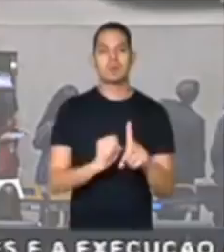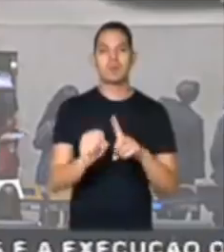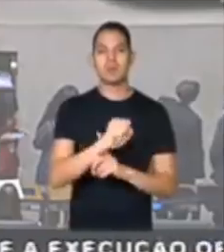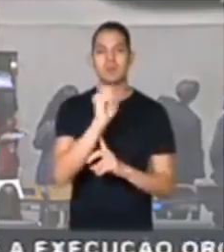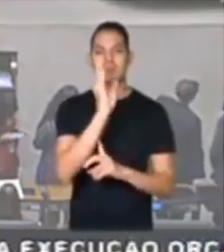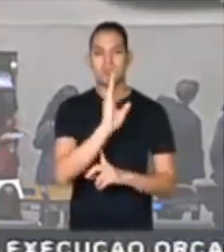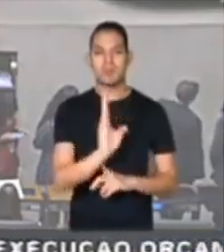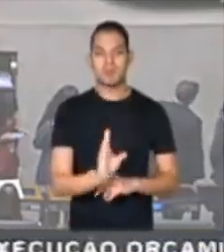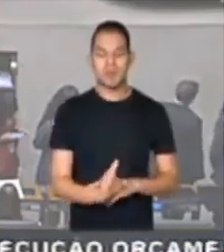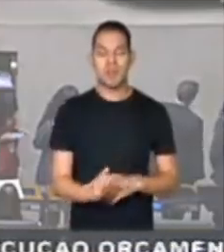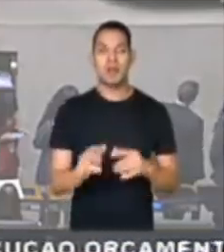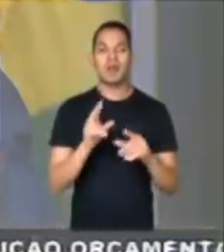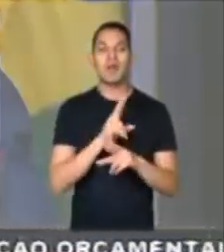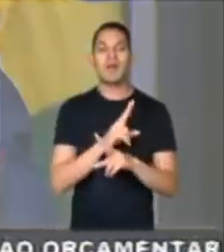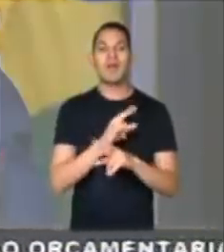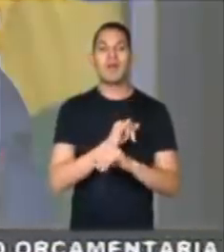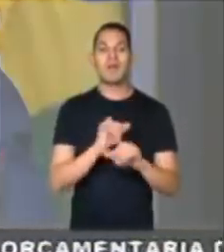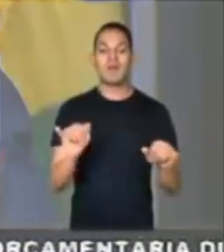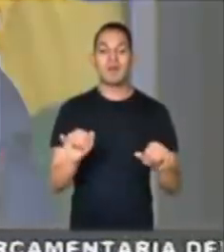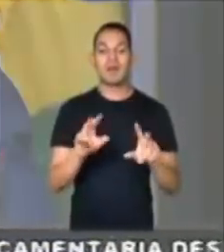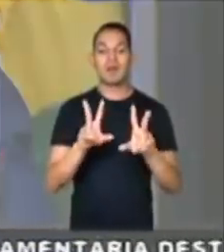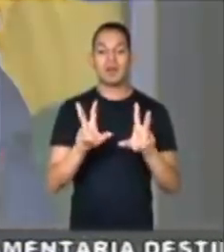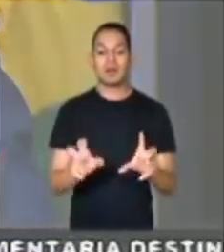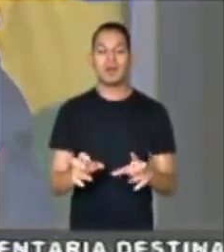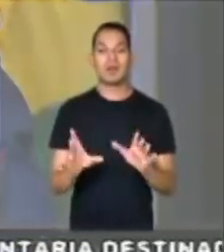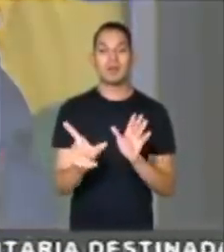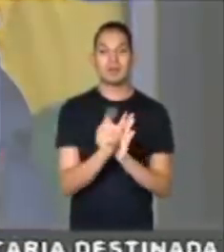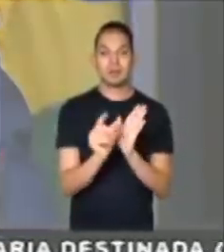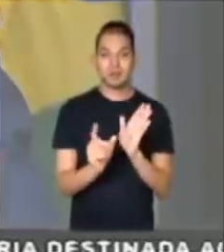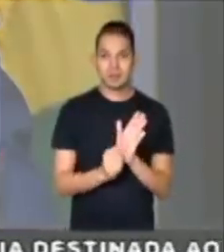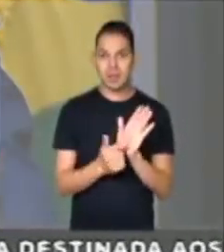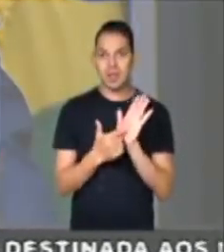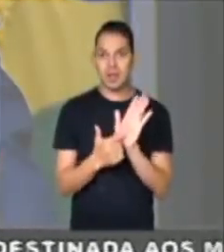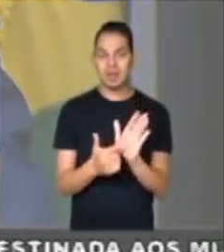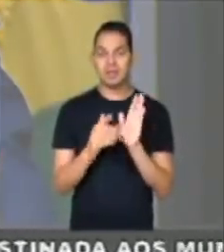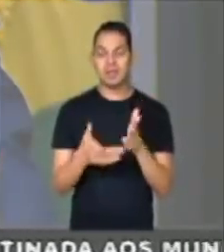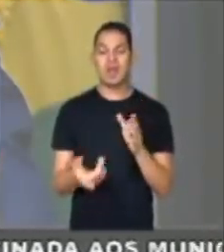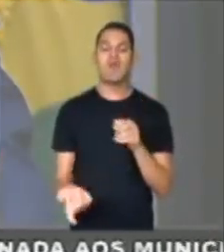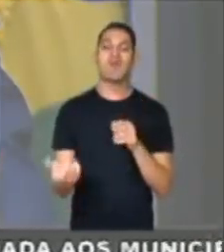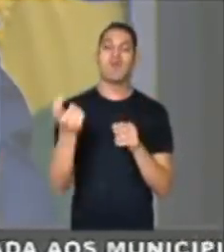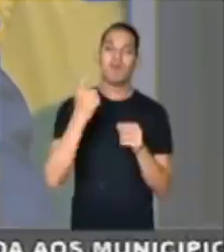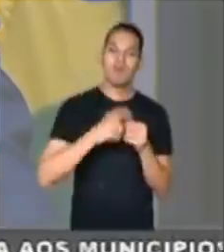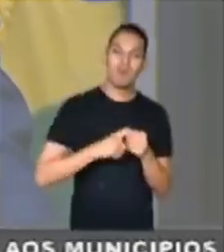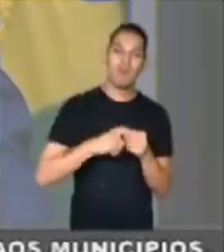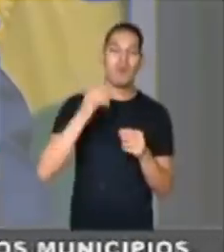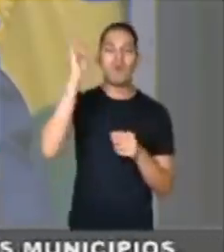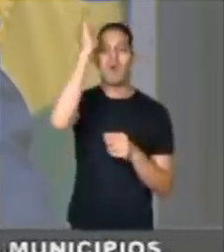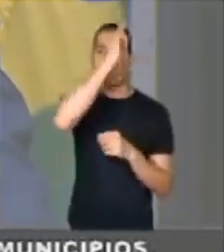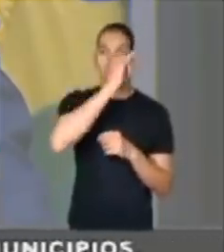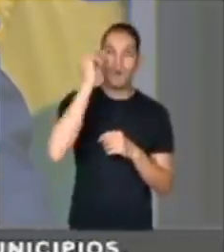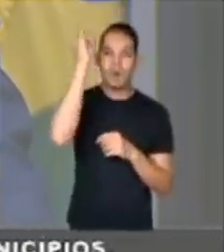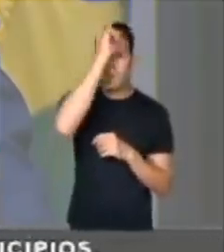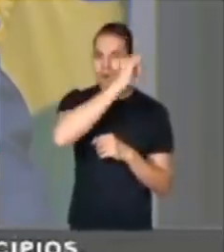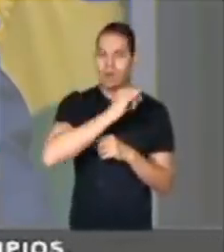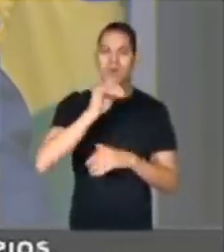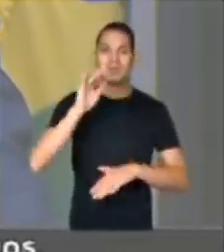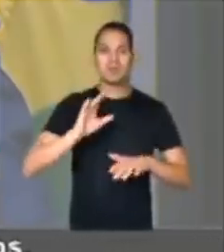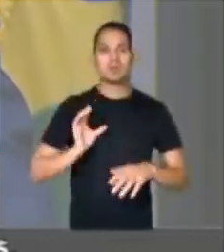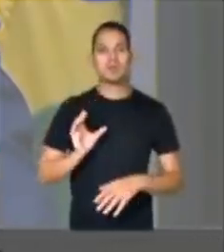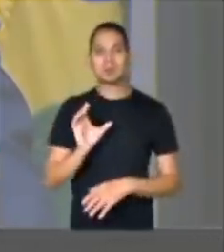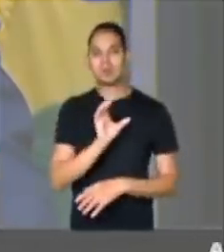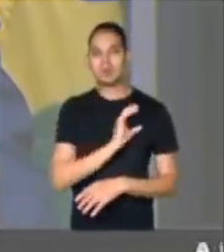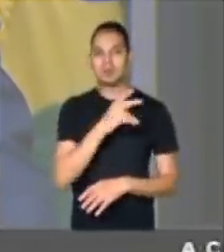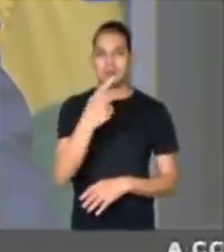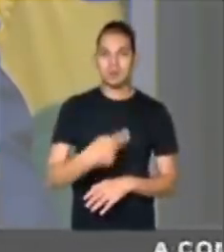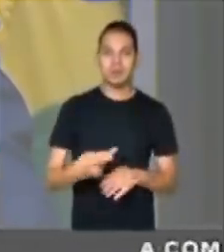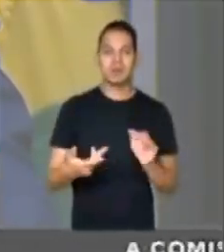brasileira. E falando em relação ao destaque que foi colocado, voltamos àquela grande ilusão que muitas vezes permeia as comissões desta